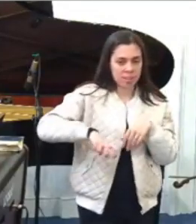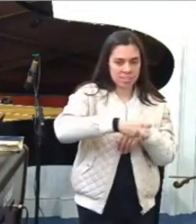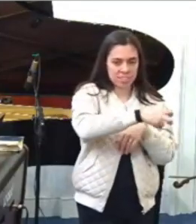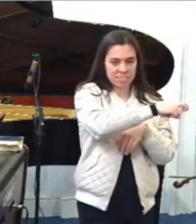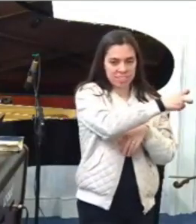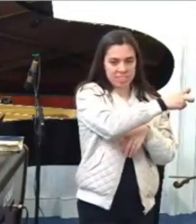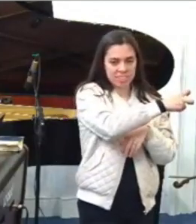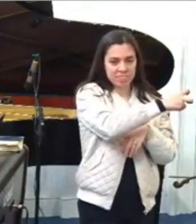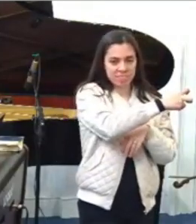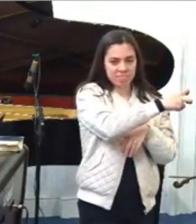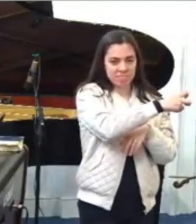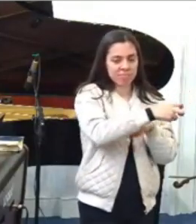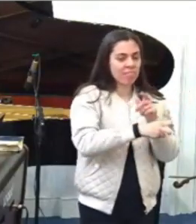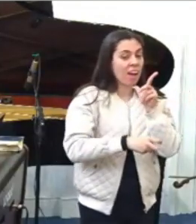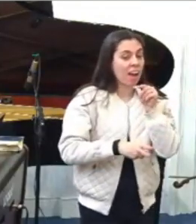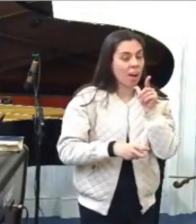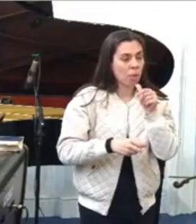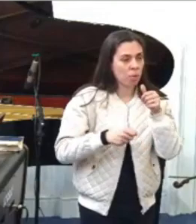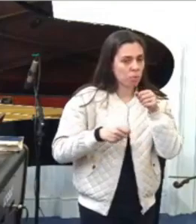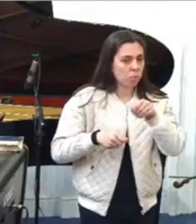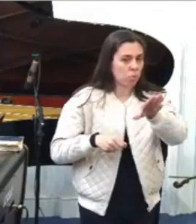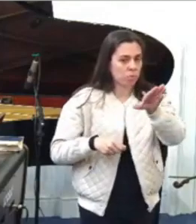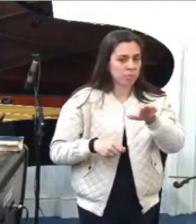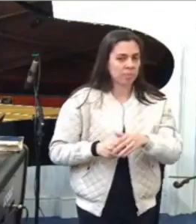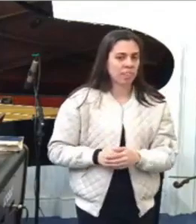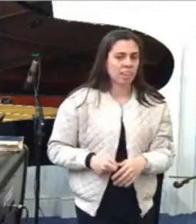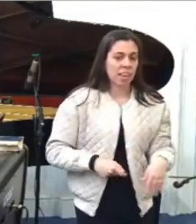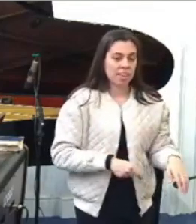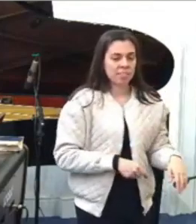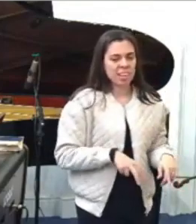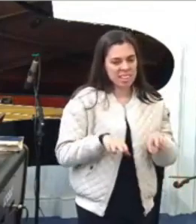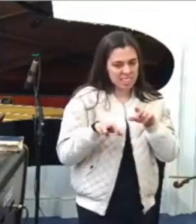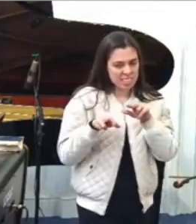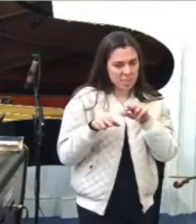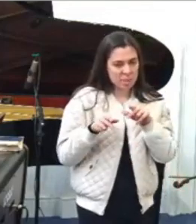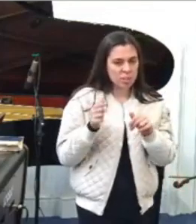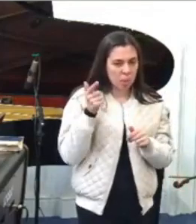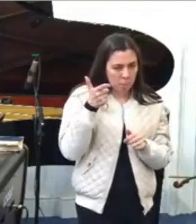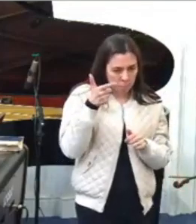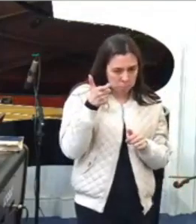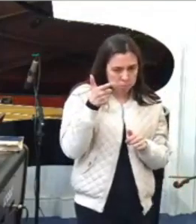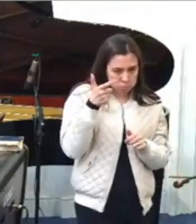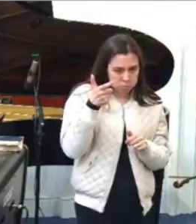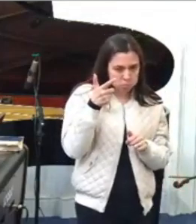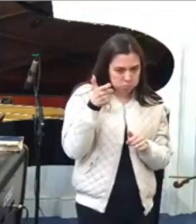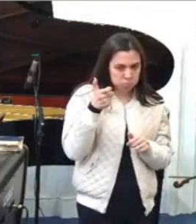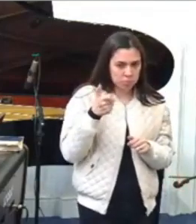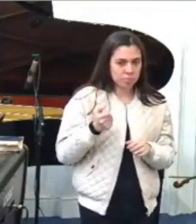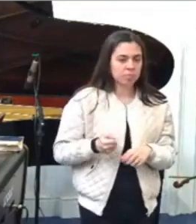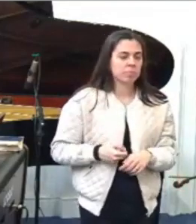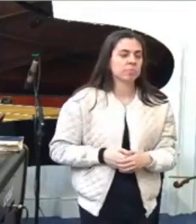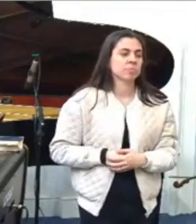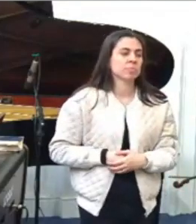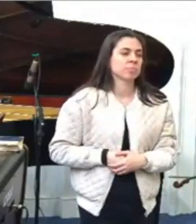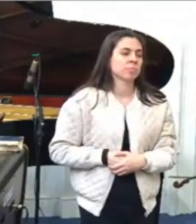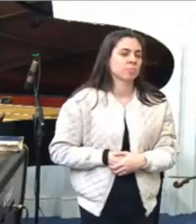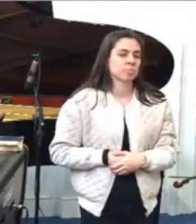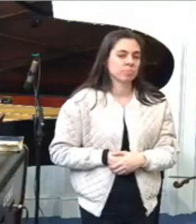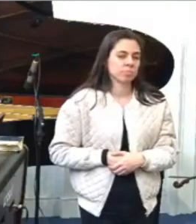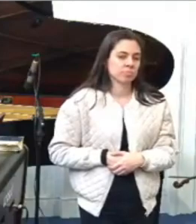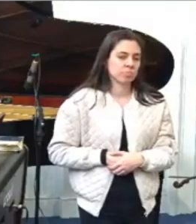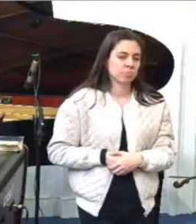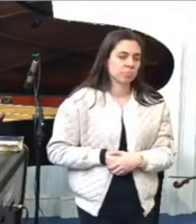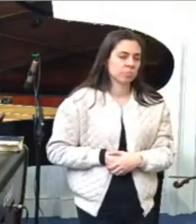sair um metal, uma espada literal. Mas vai sair as suas sentenças de condenação contra os seus